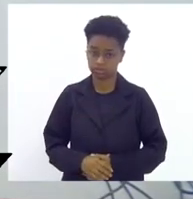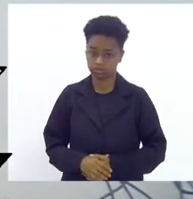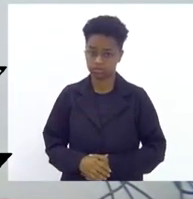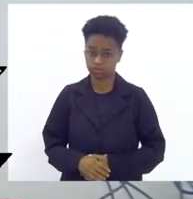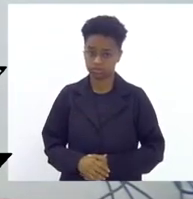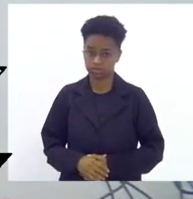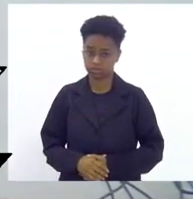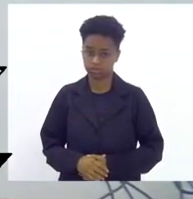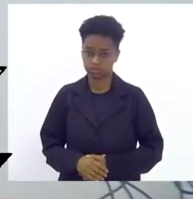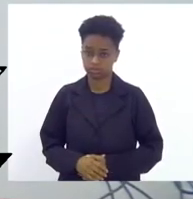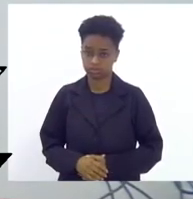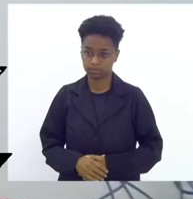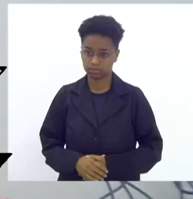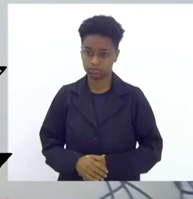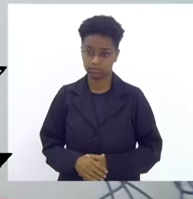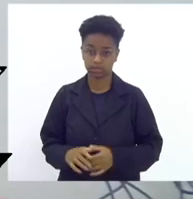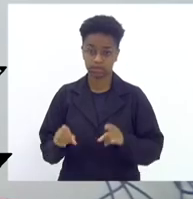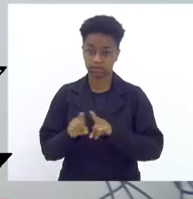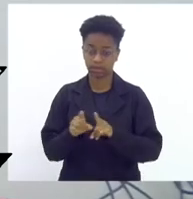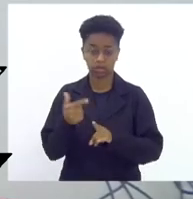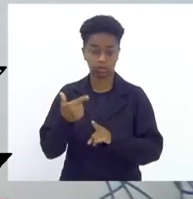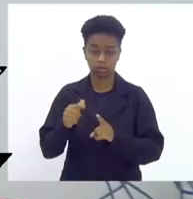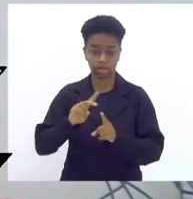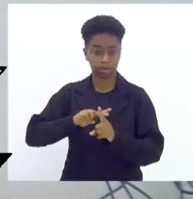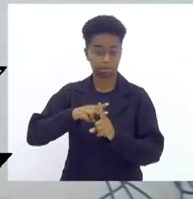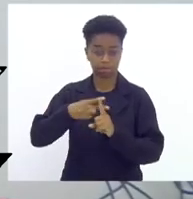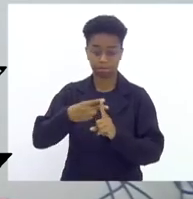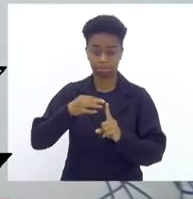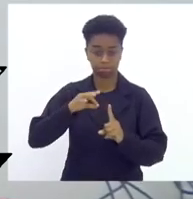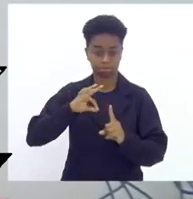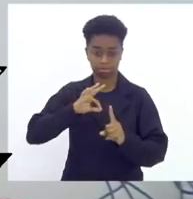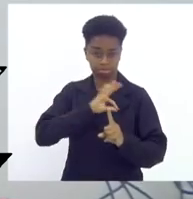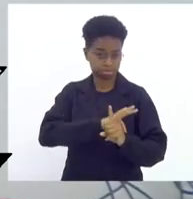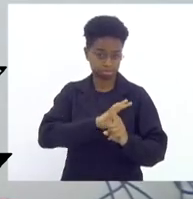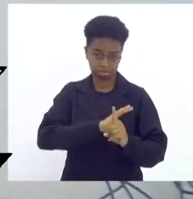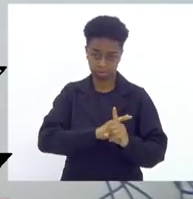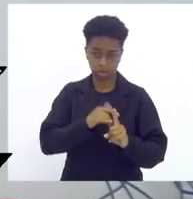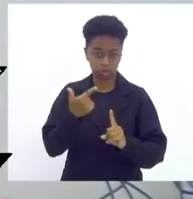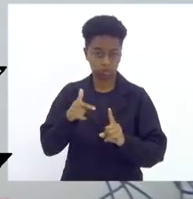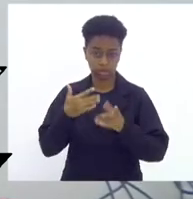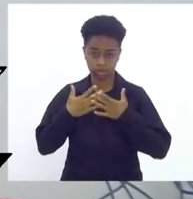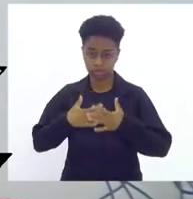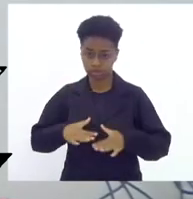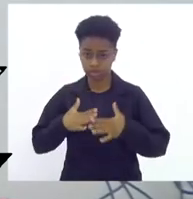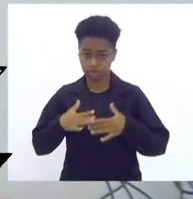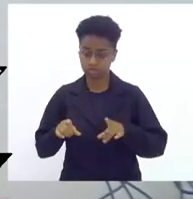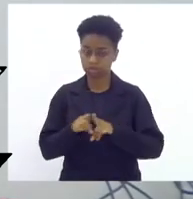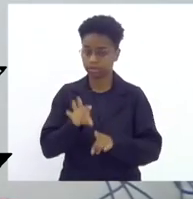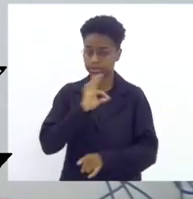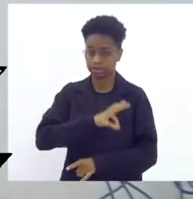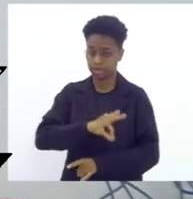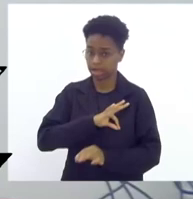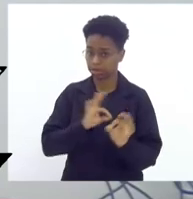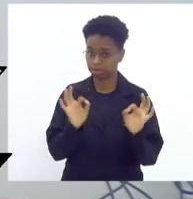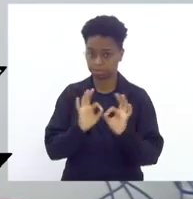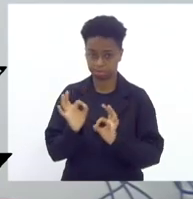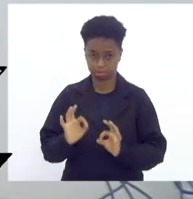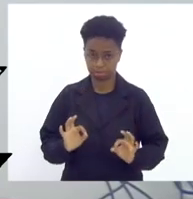não recebe recompensa do tempo dele nem com descanso nem como salário